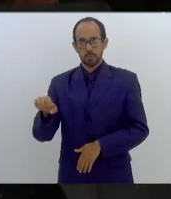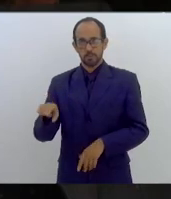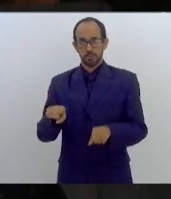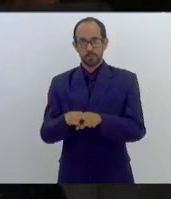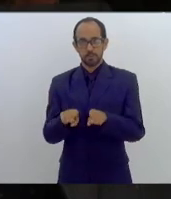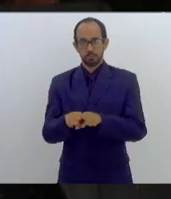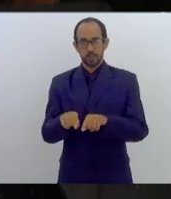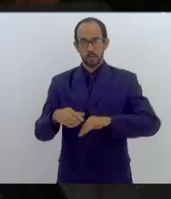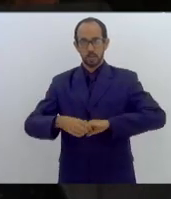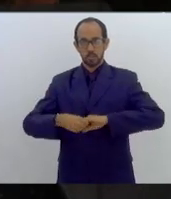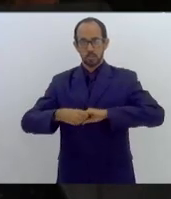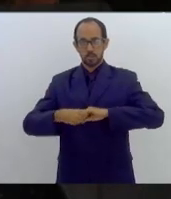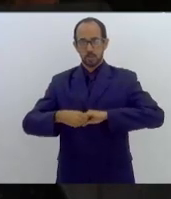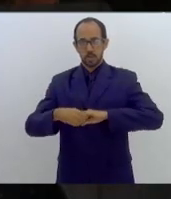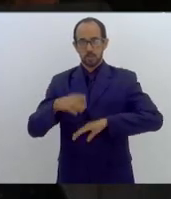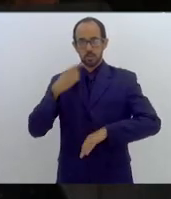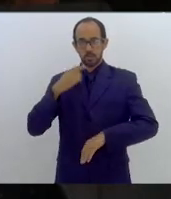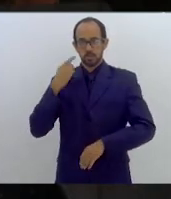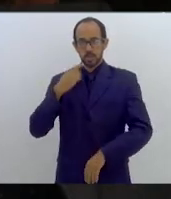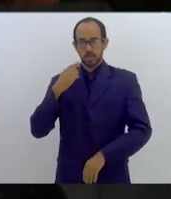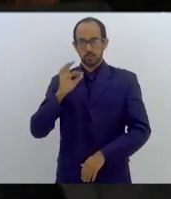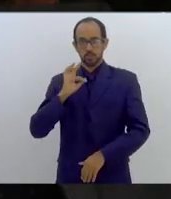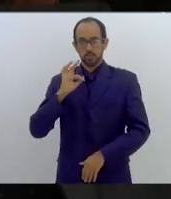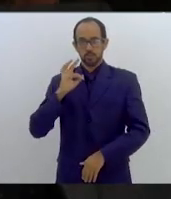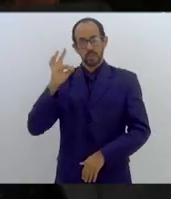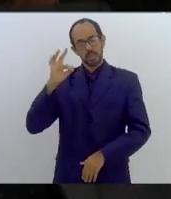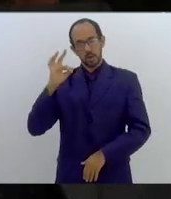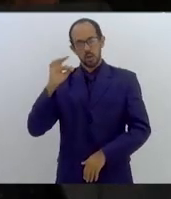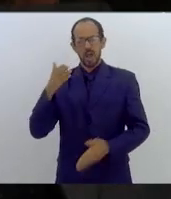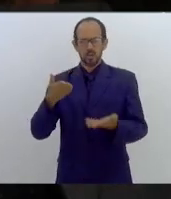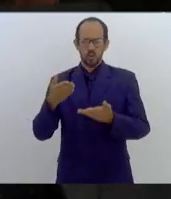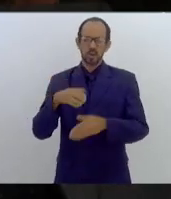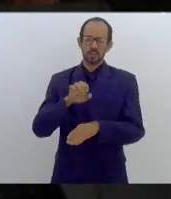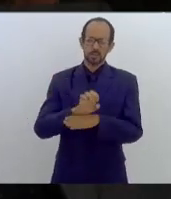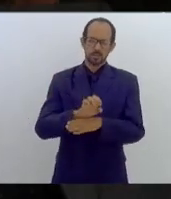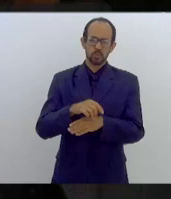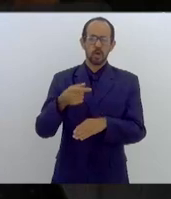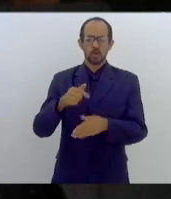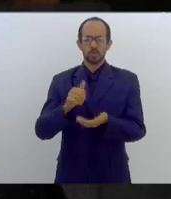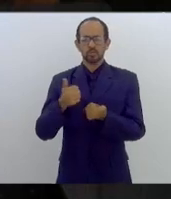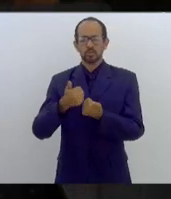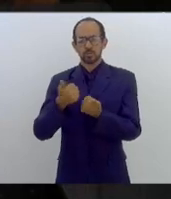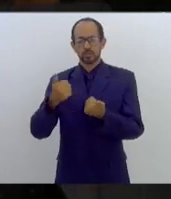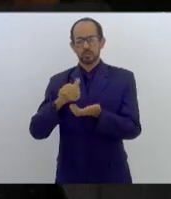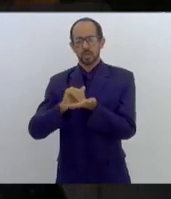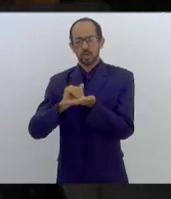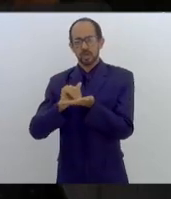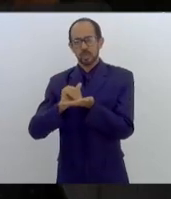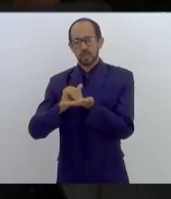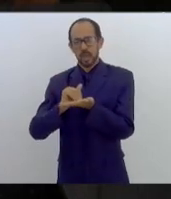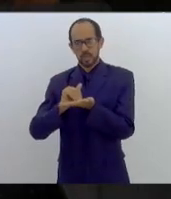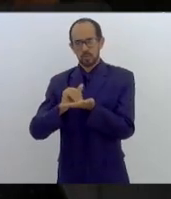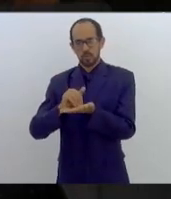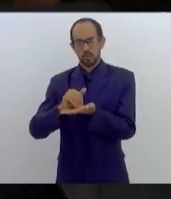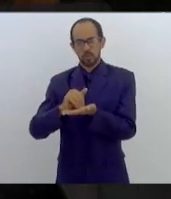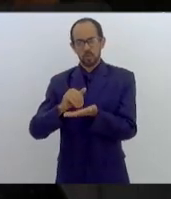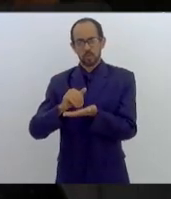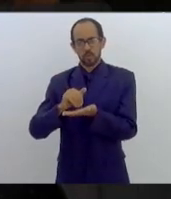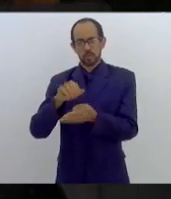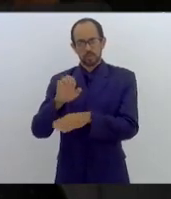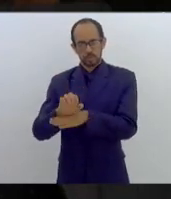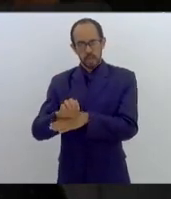cumprimentar o deputado federal, deputado estadual, secretário de Estado, Marcelo Queiroz,